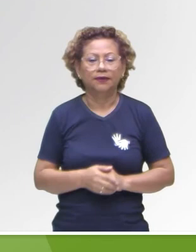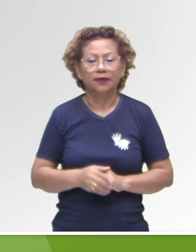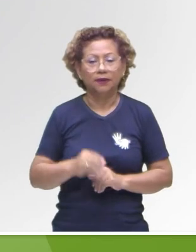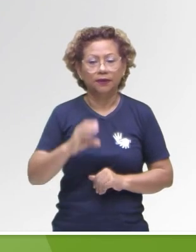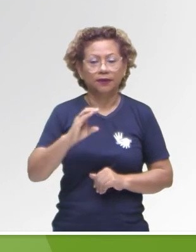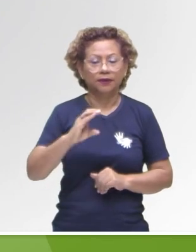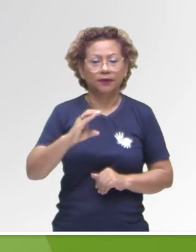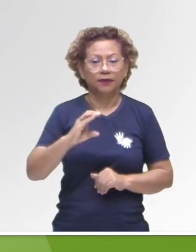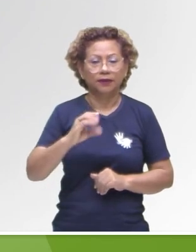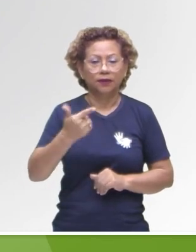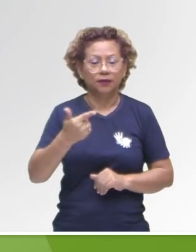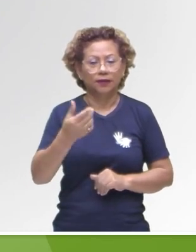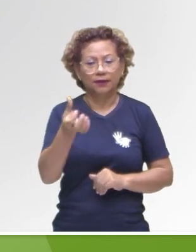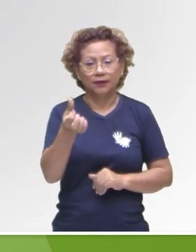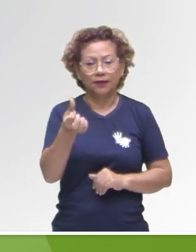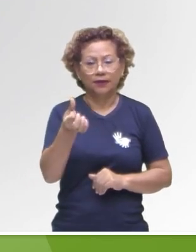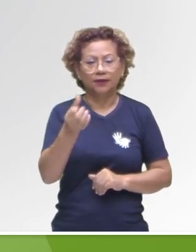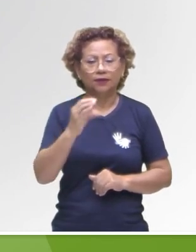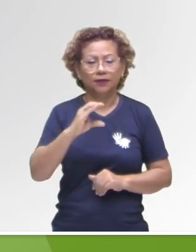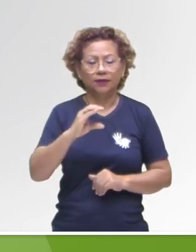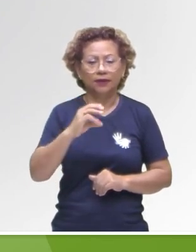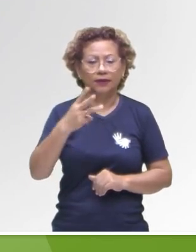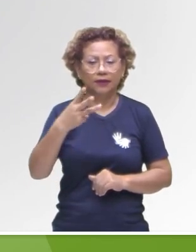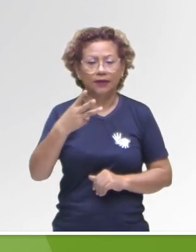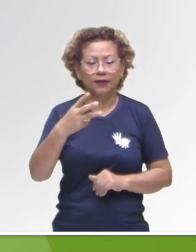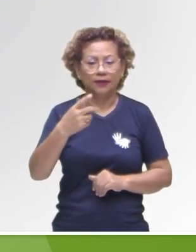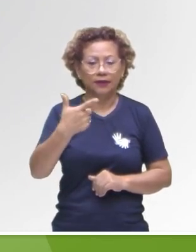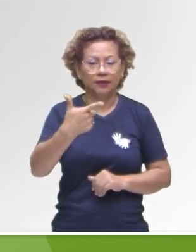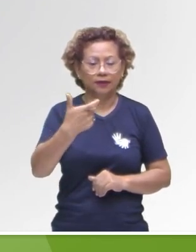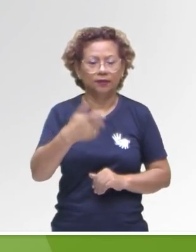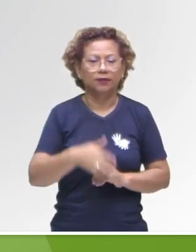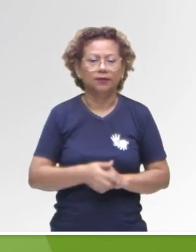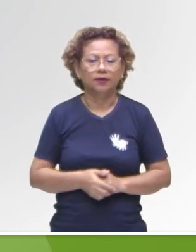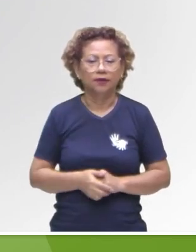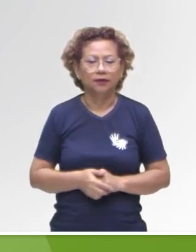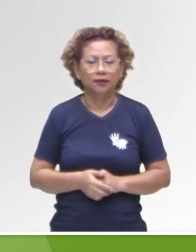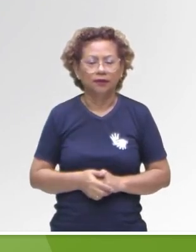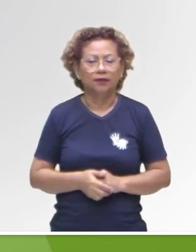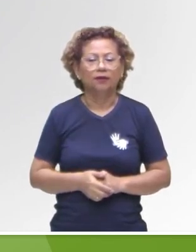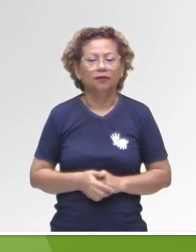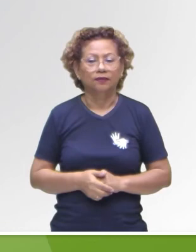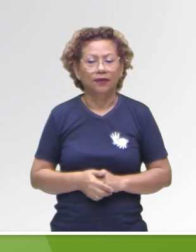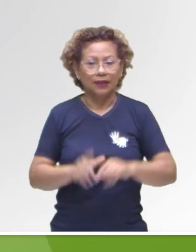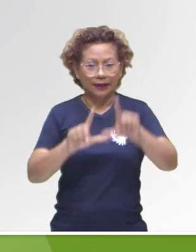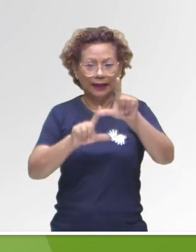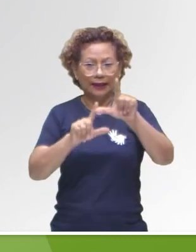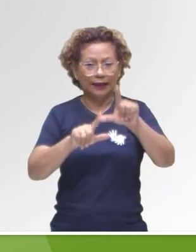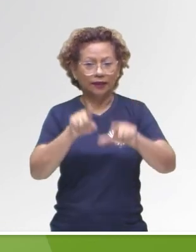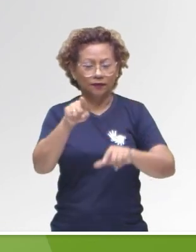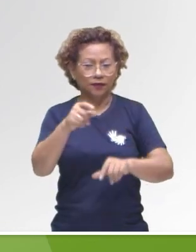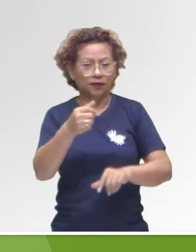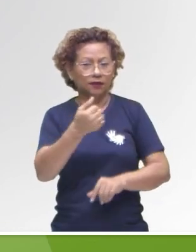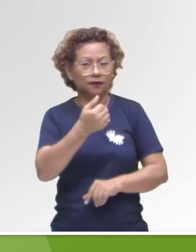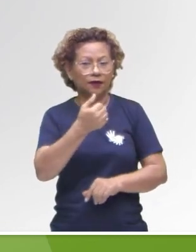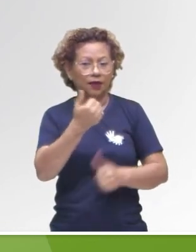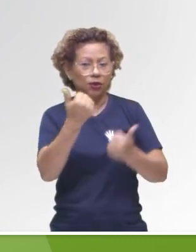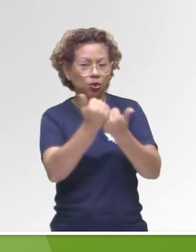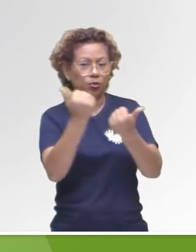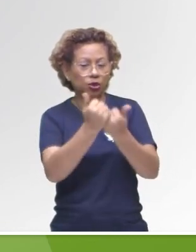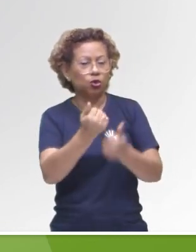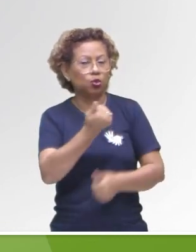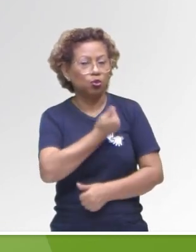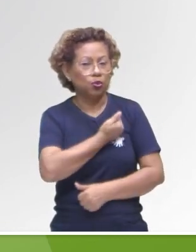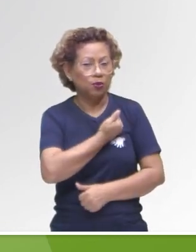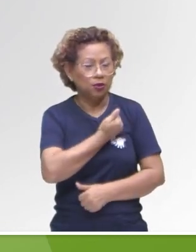C2 é 6 e o C3 vale 12. Então, eu coloco aqui na fórmula o valor